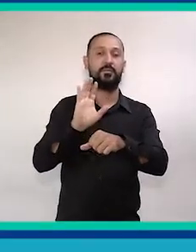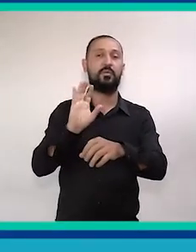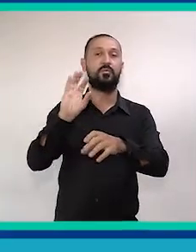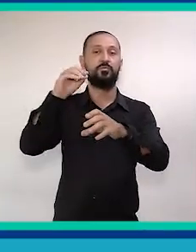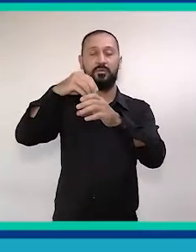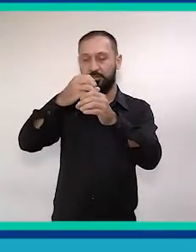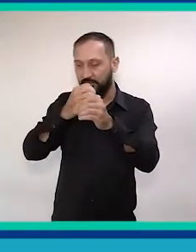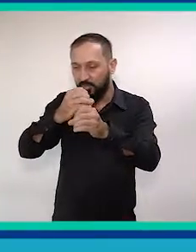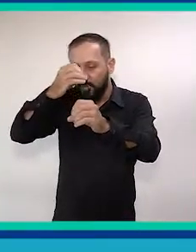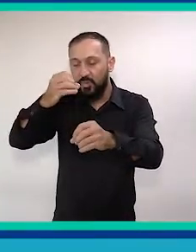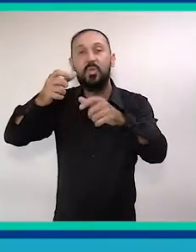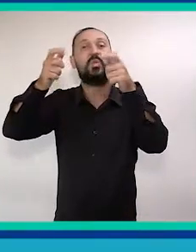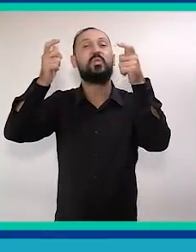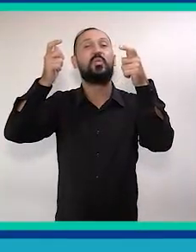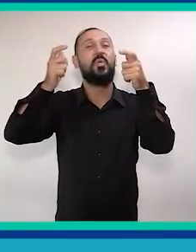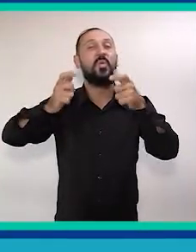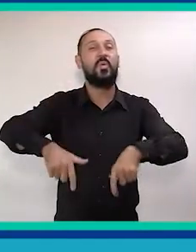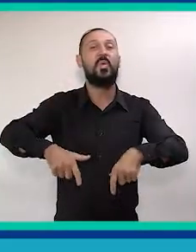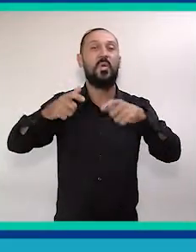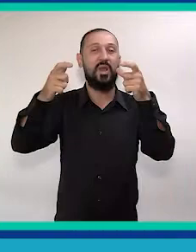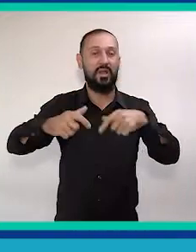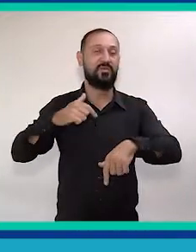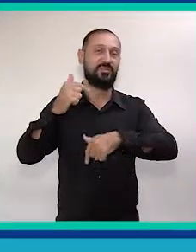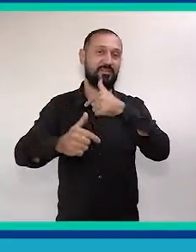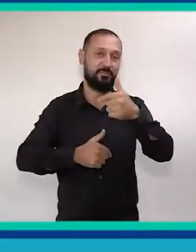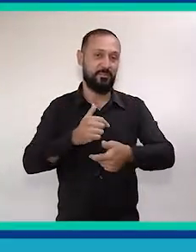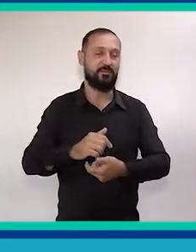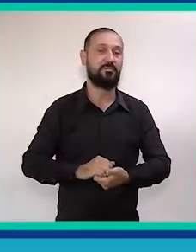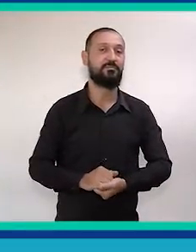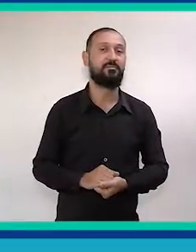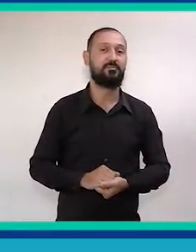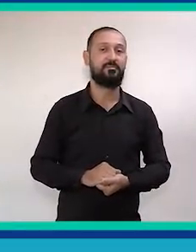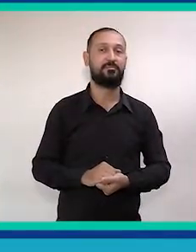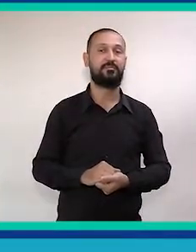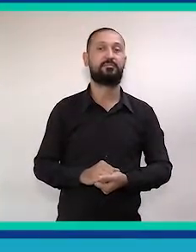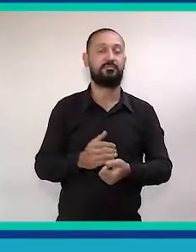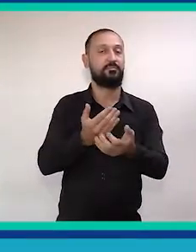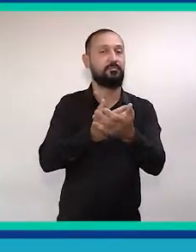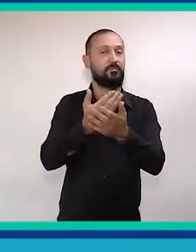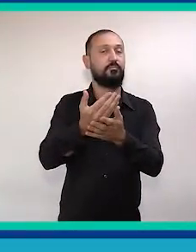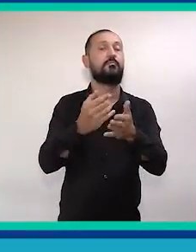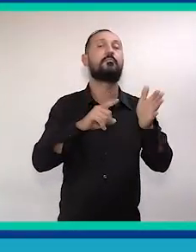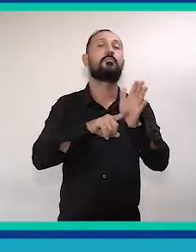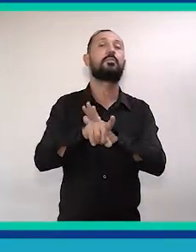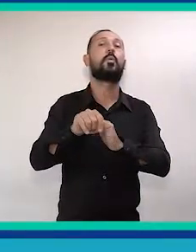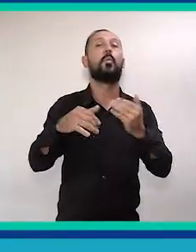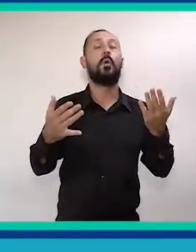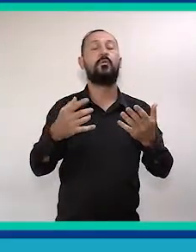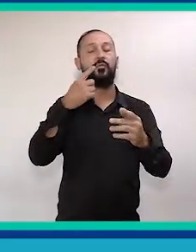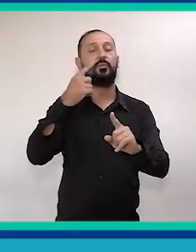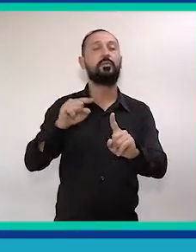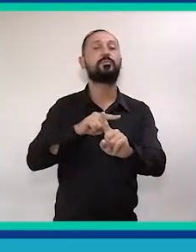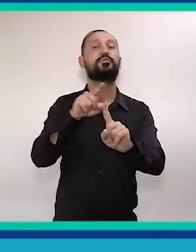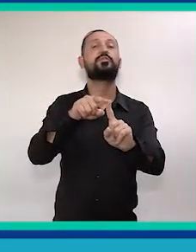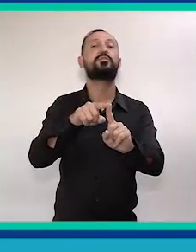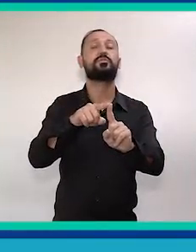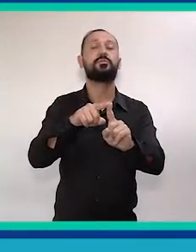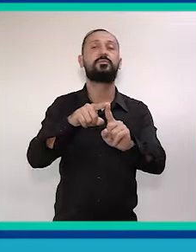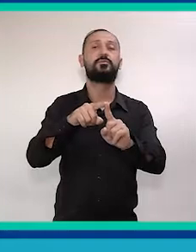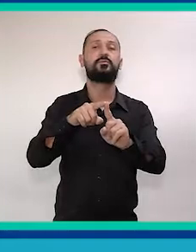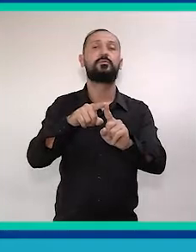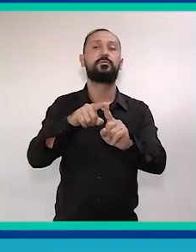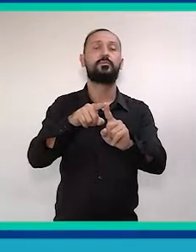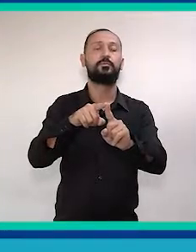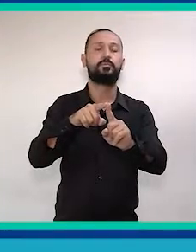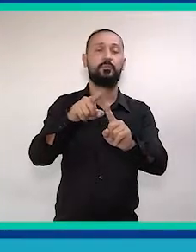conversa com alguém que está bem no local de trabalho. Eu queria começar perguntando para você, Breno, qual foi o grande